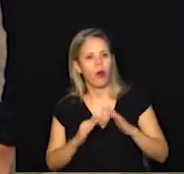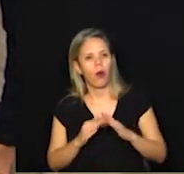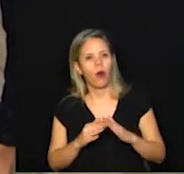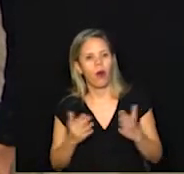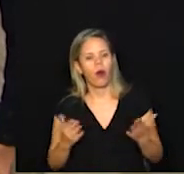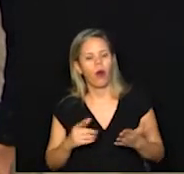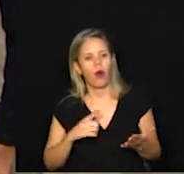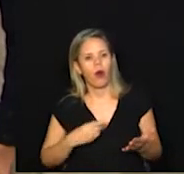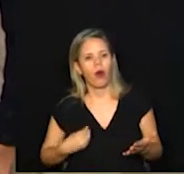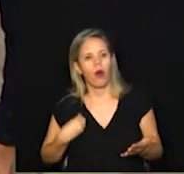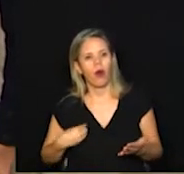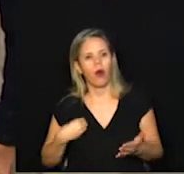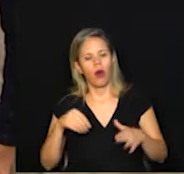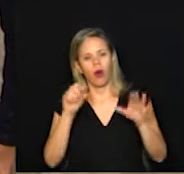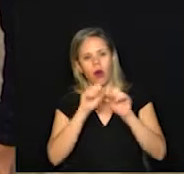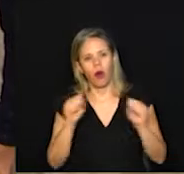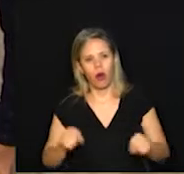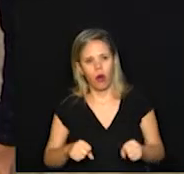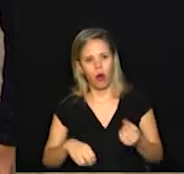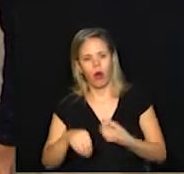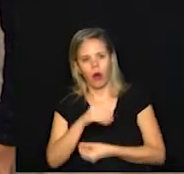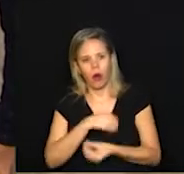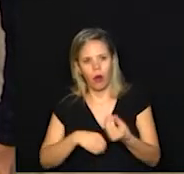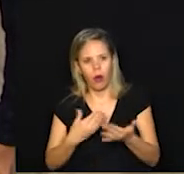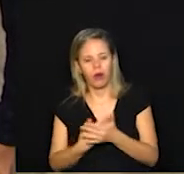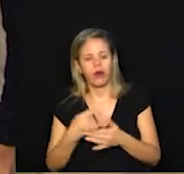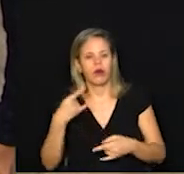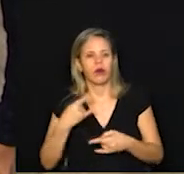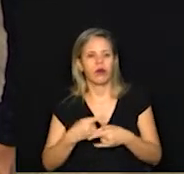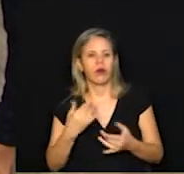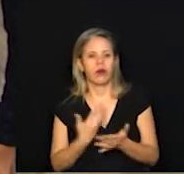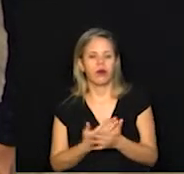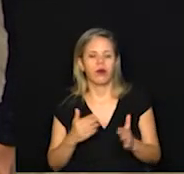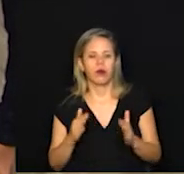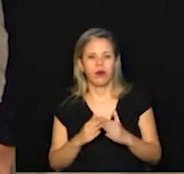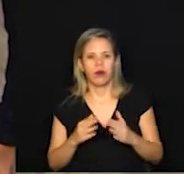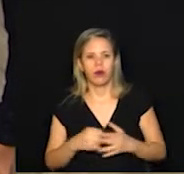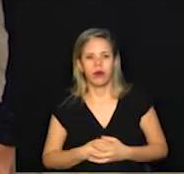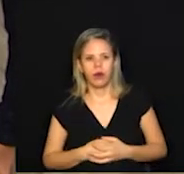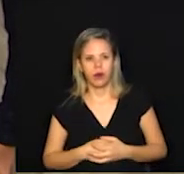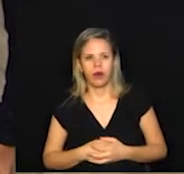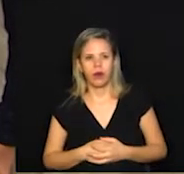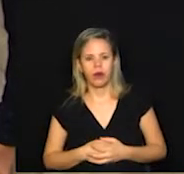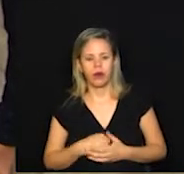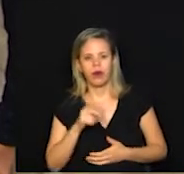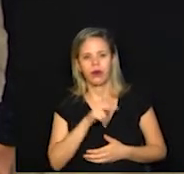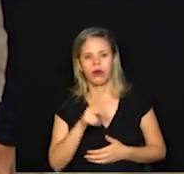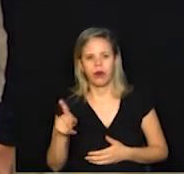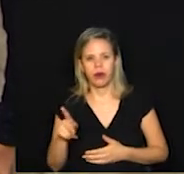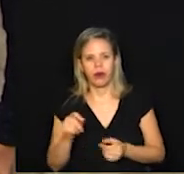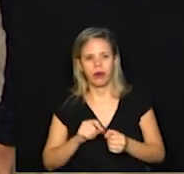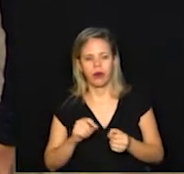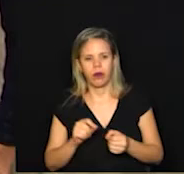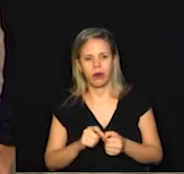agora existe esse sistema híbrido que você pode estudar em casa, mas o que um professor